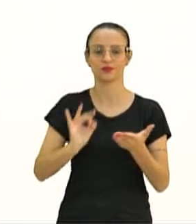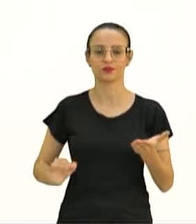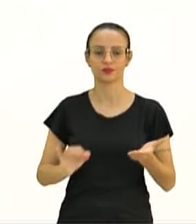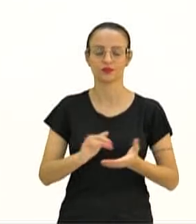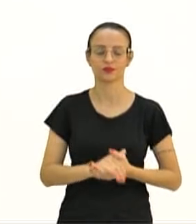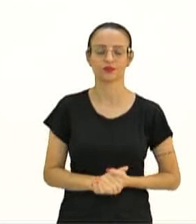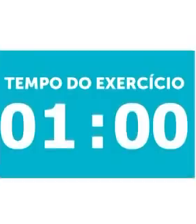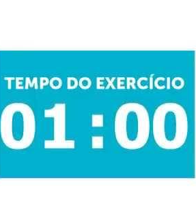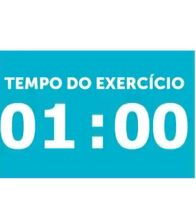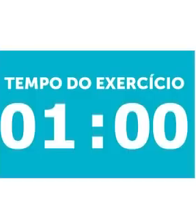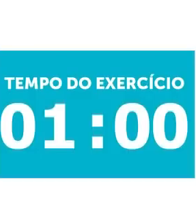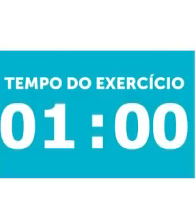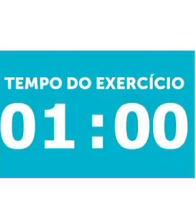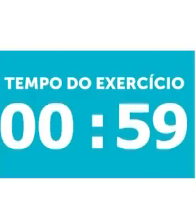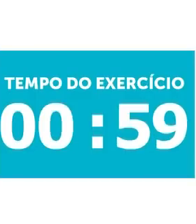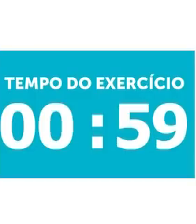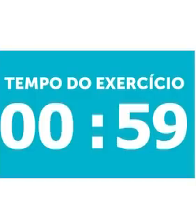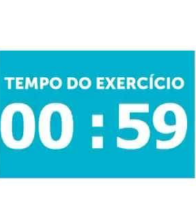correção.